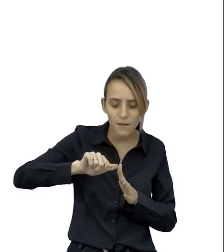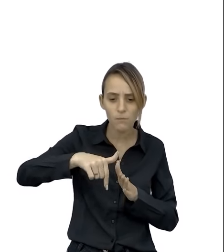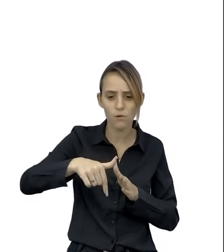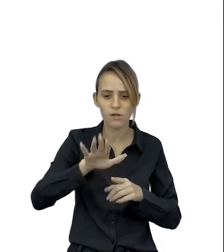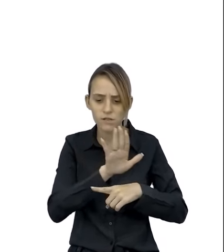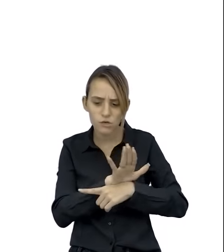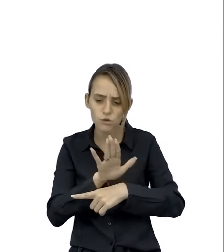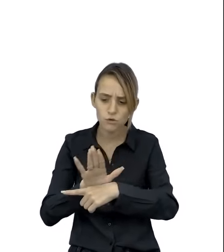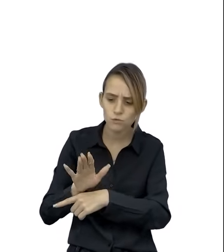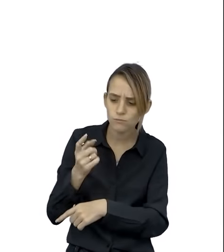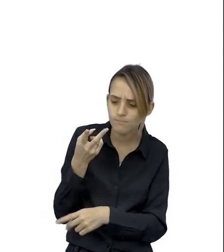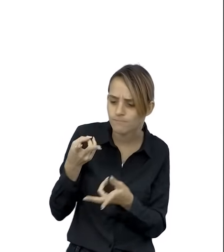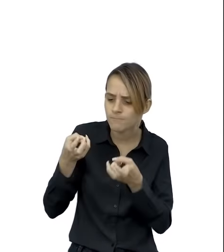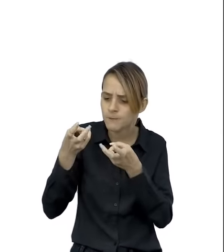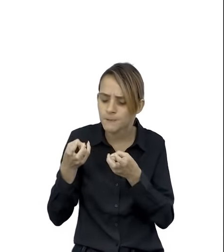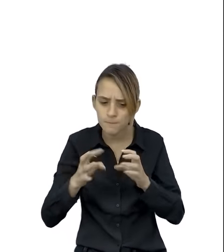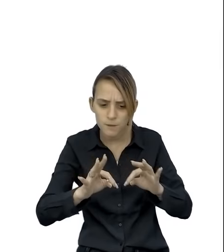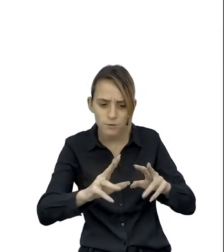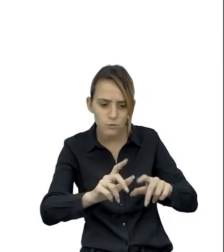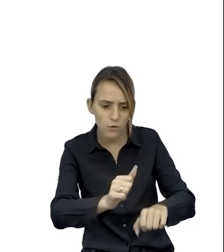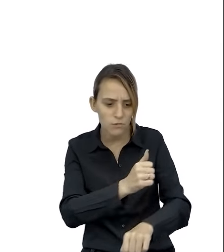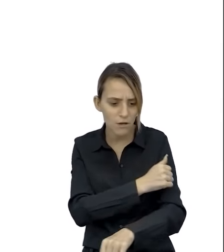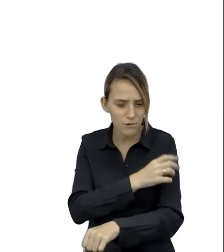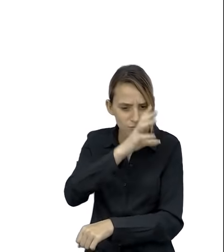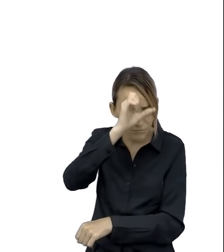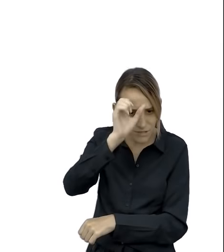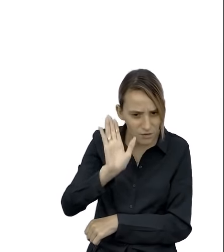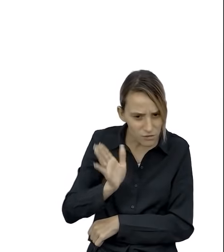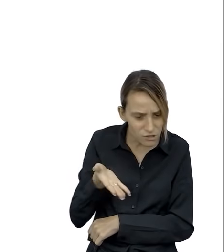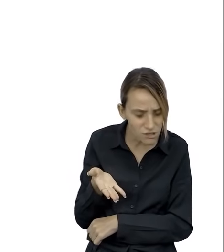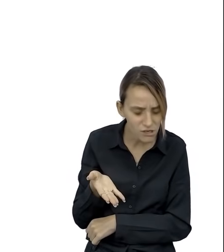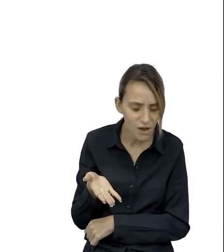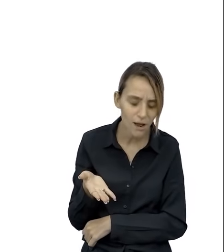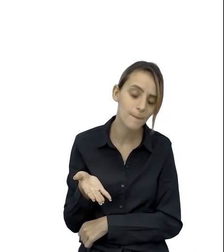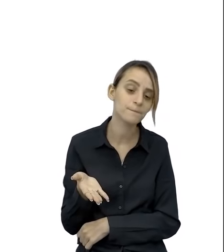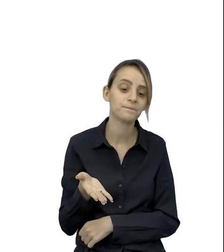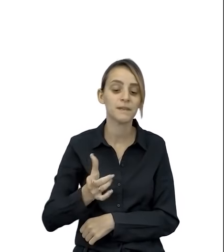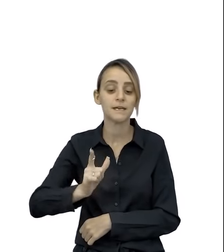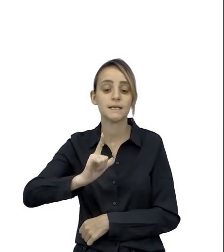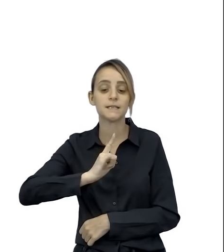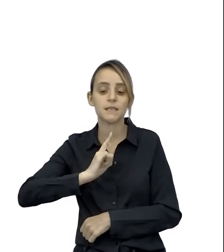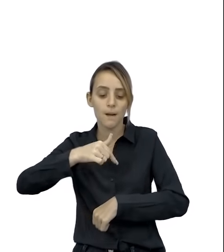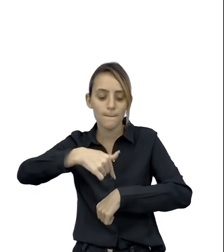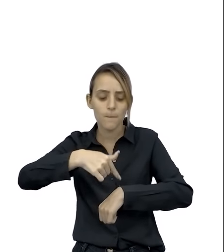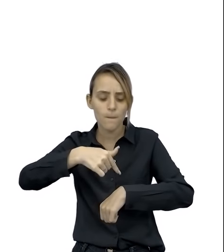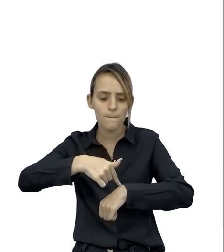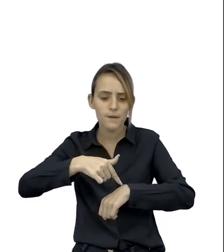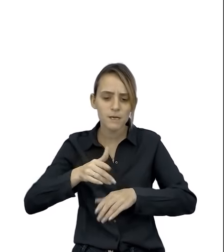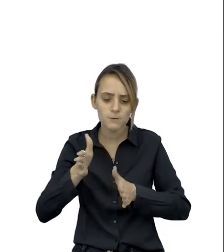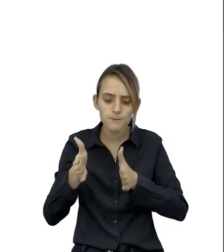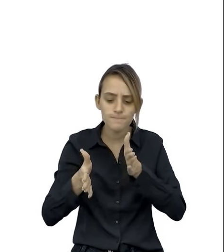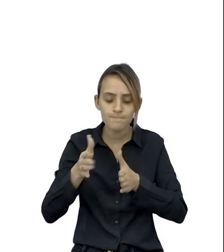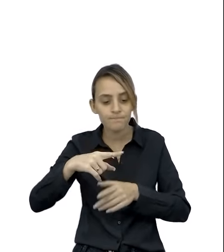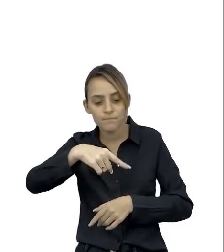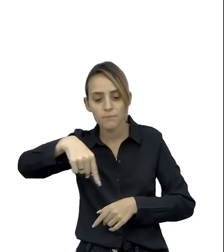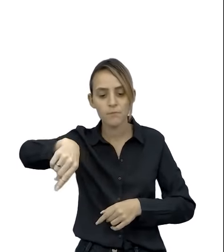mundo compreendeu. Houve espaço de socialização para os estudantes discutirem as